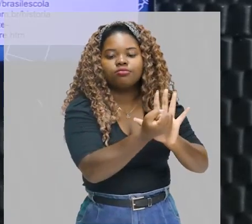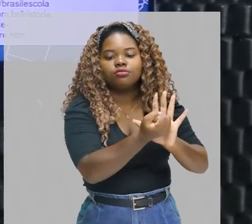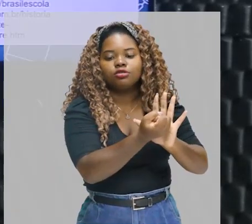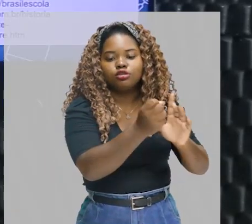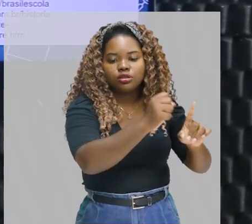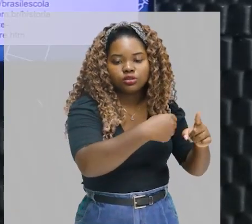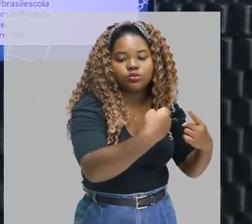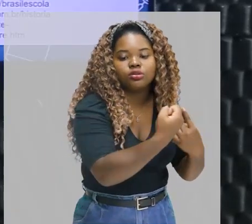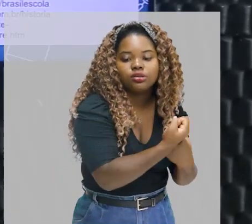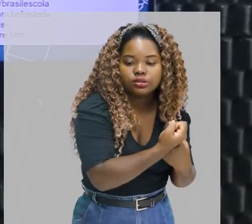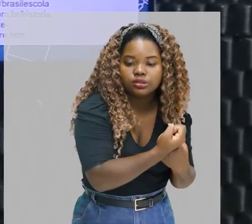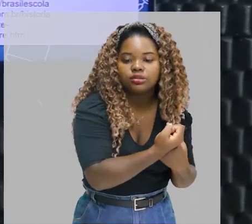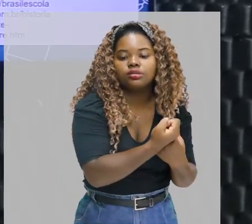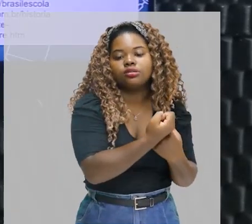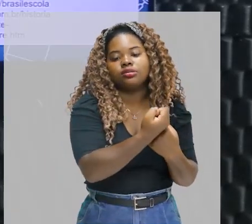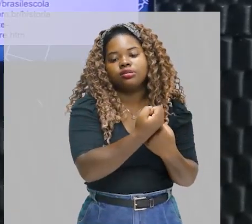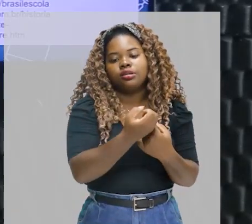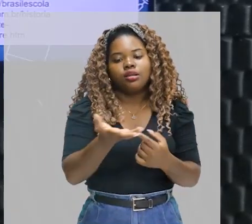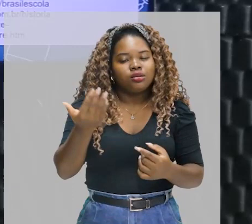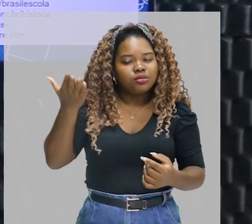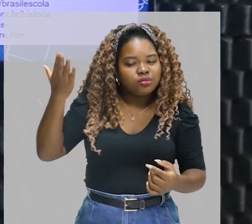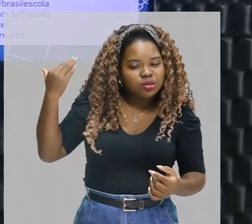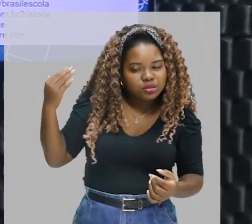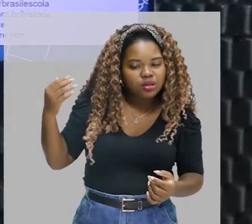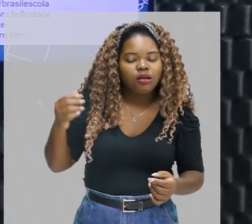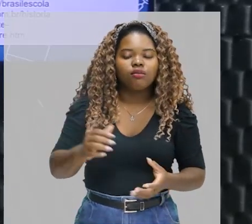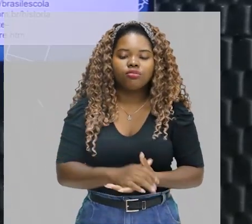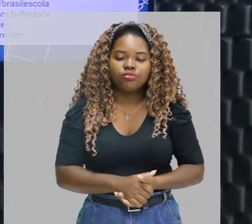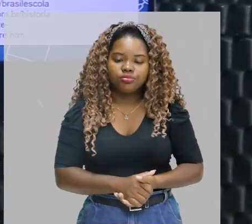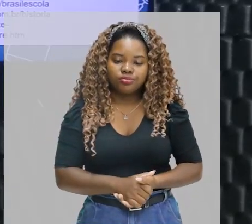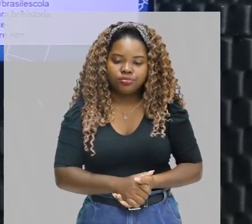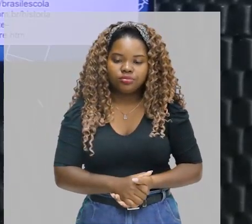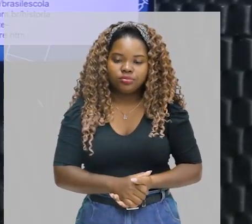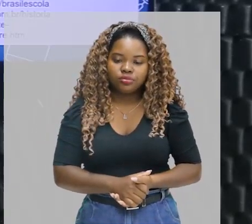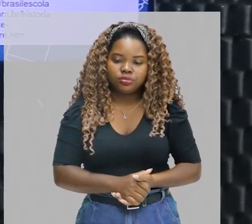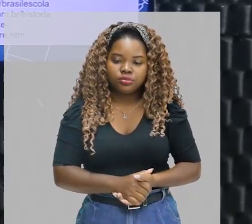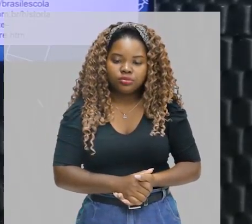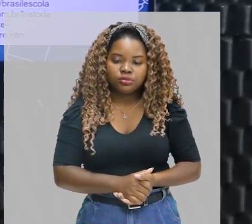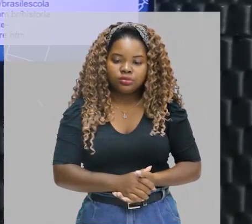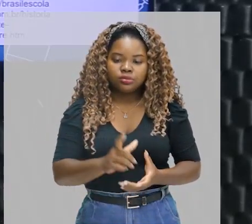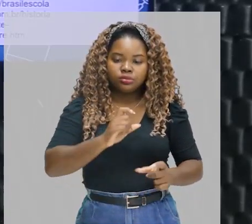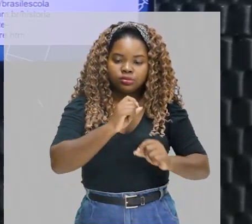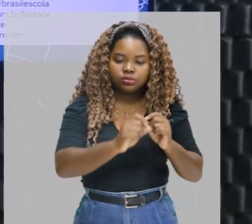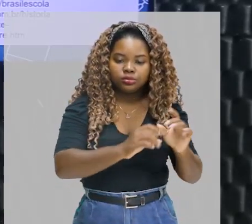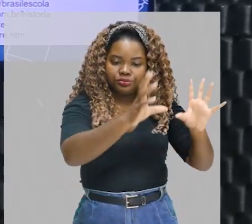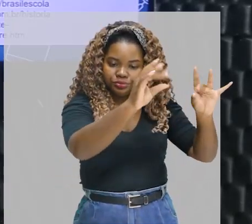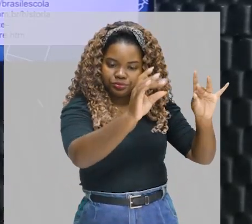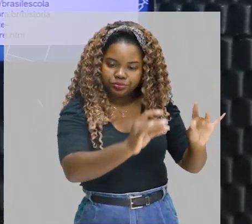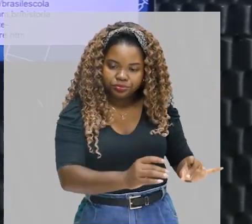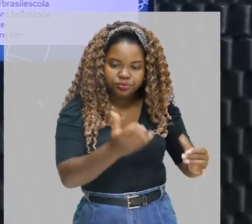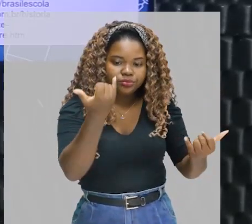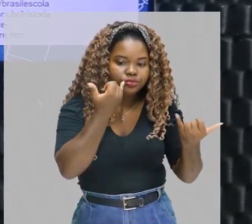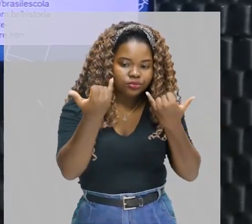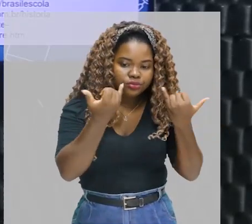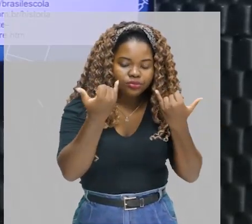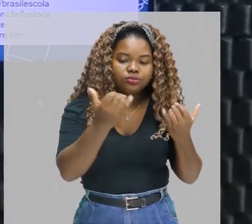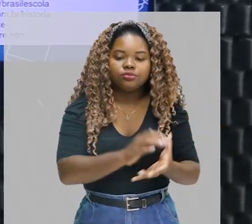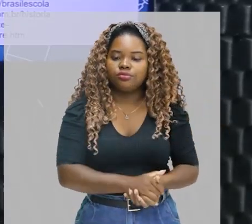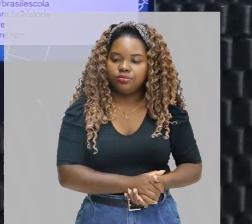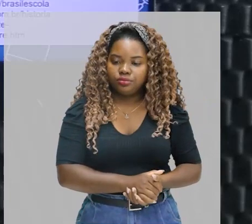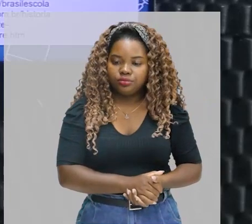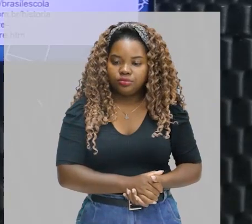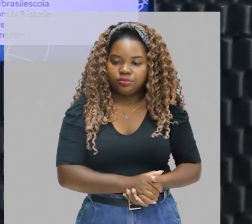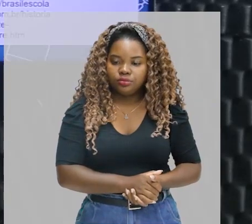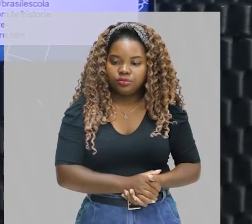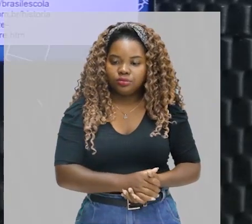pré-cambrianas, né? Que também tinham seus registros. Tá, ok? Esses registros eles foram decifrados até há pouco tempo. de